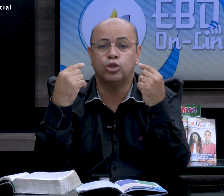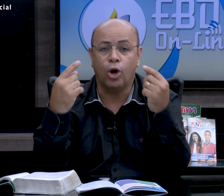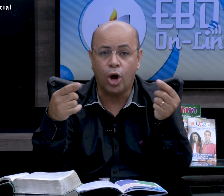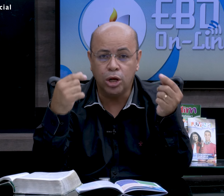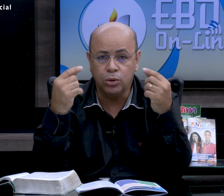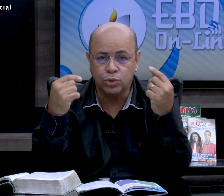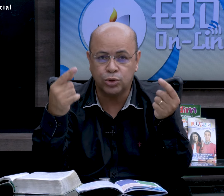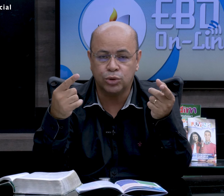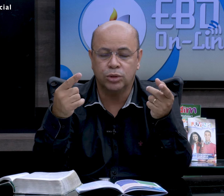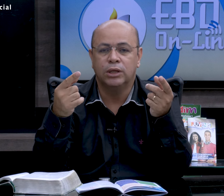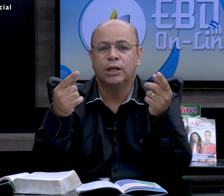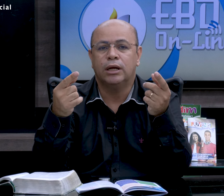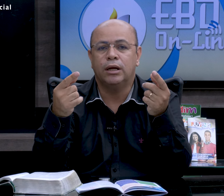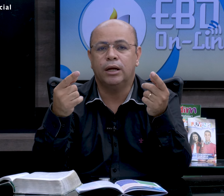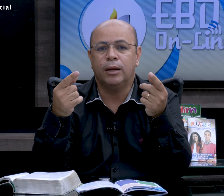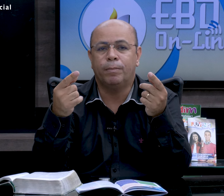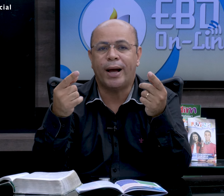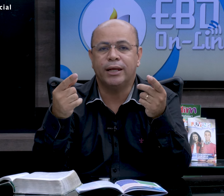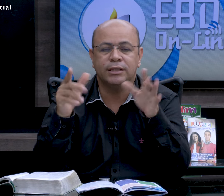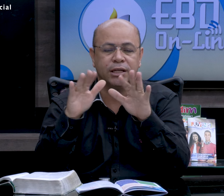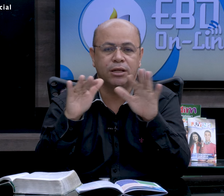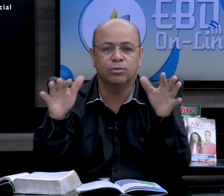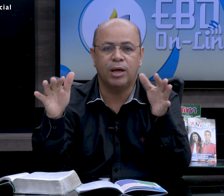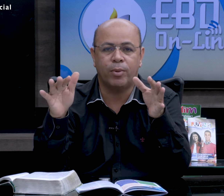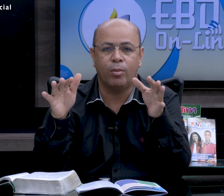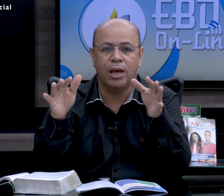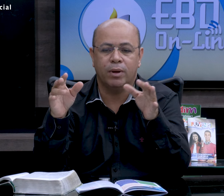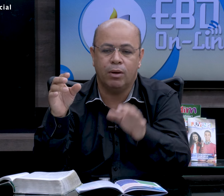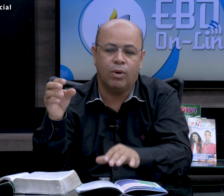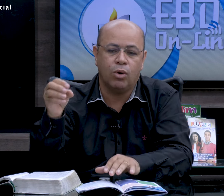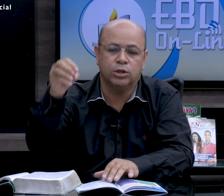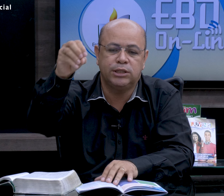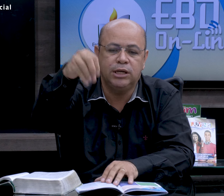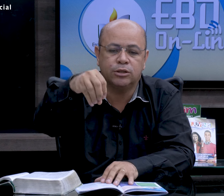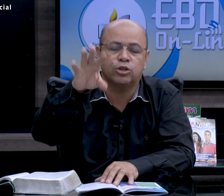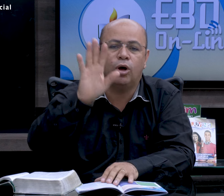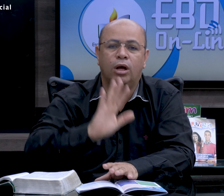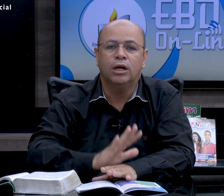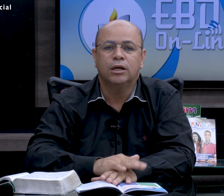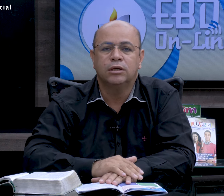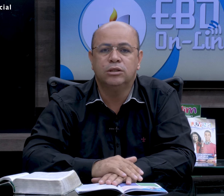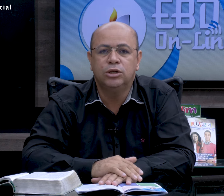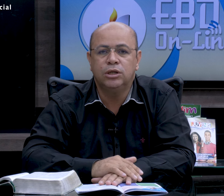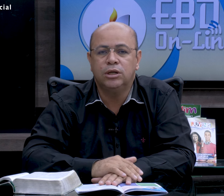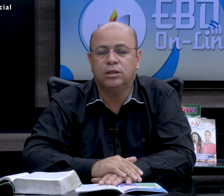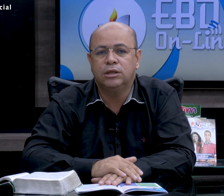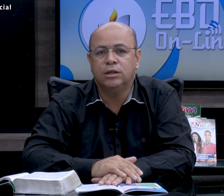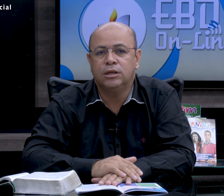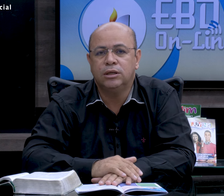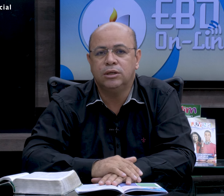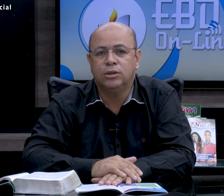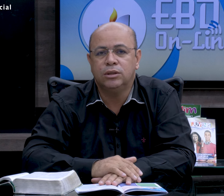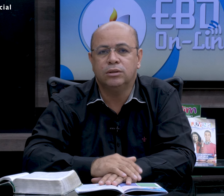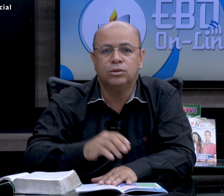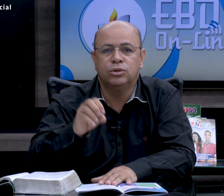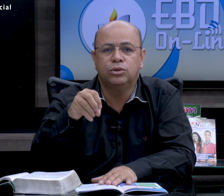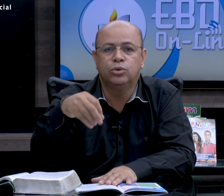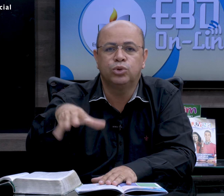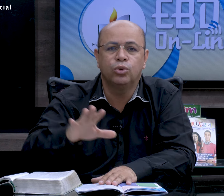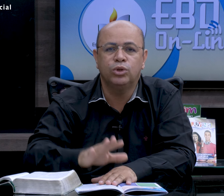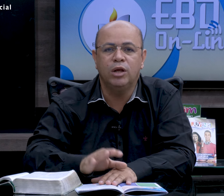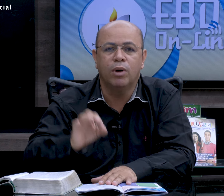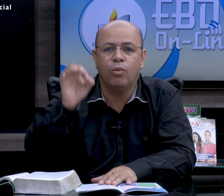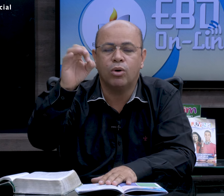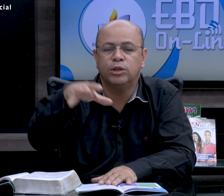aos olhos eh Pareça que não tem problema n é uma gotinha só de de